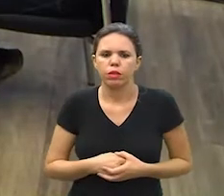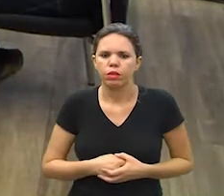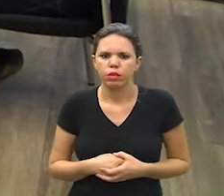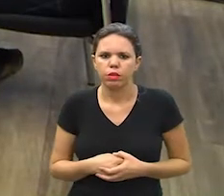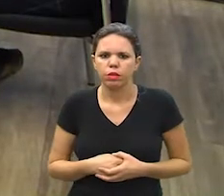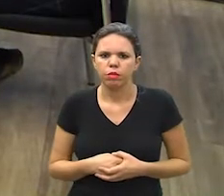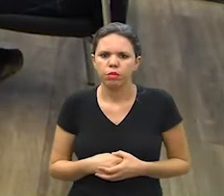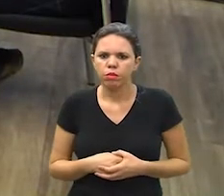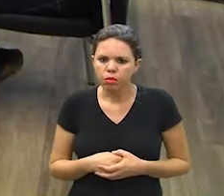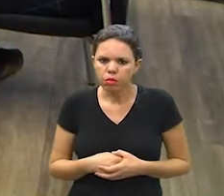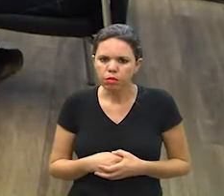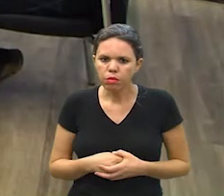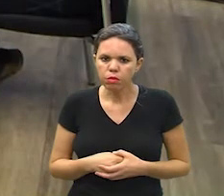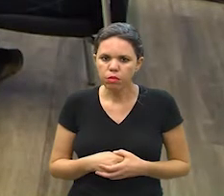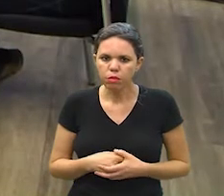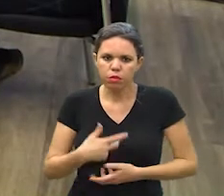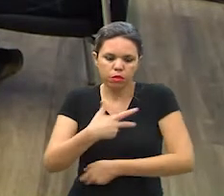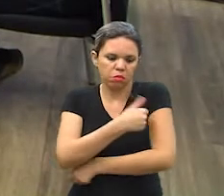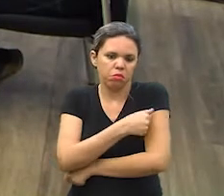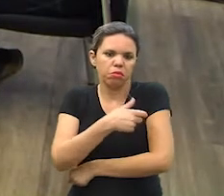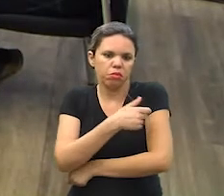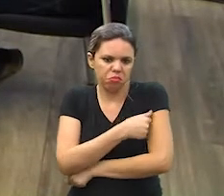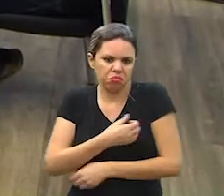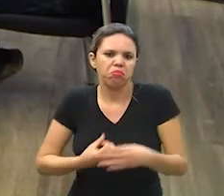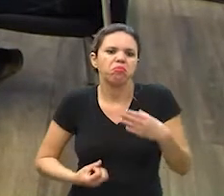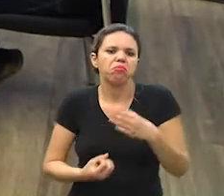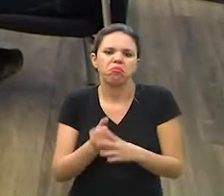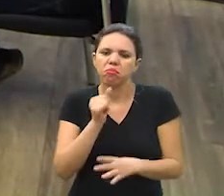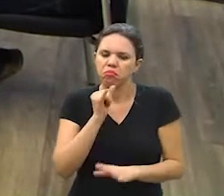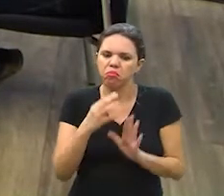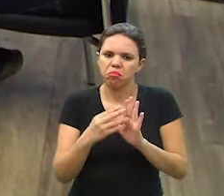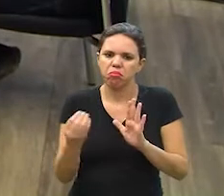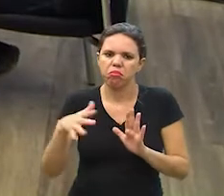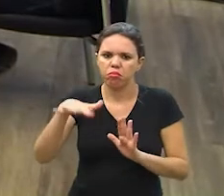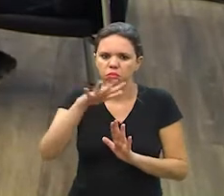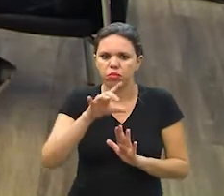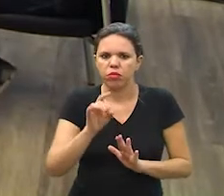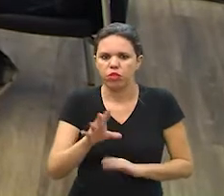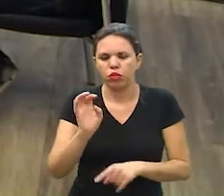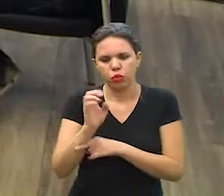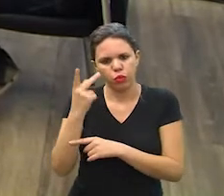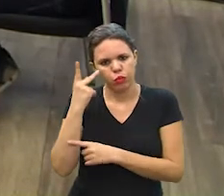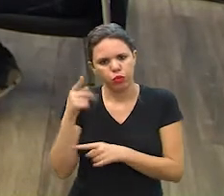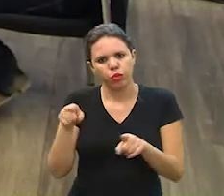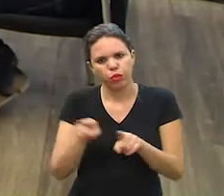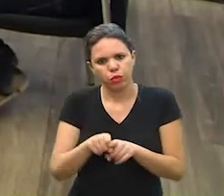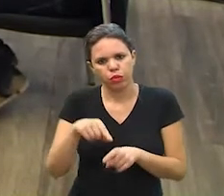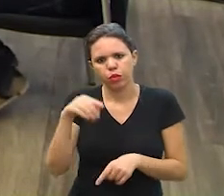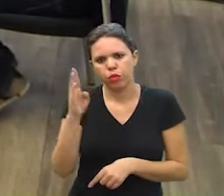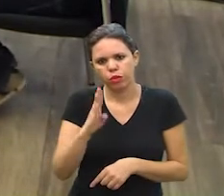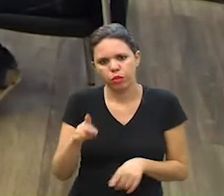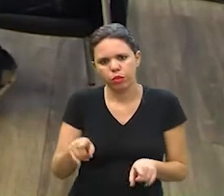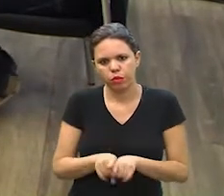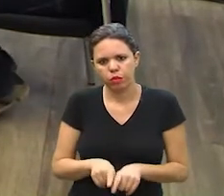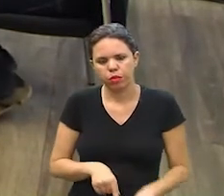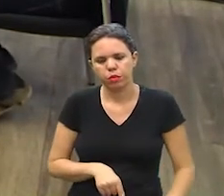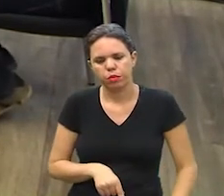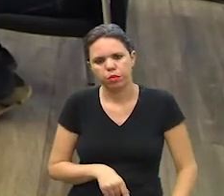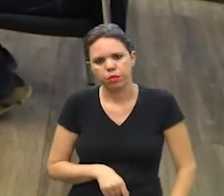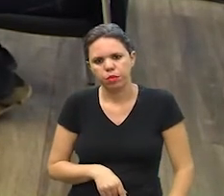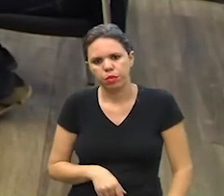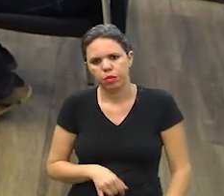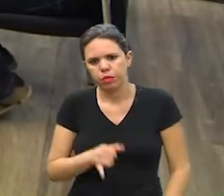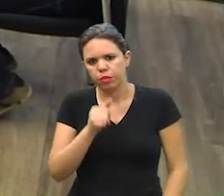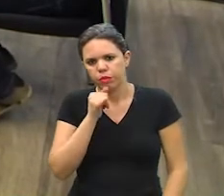E pela vacinação, que está sendo um exemplo não só para o estado de São Paulo, mas como também para o Brasil.